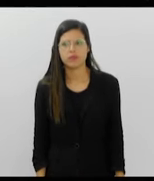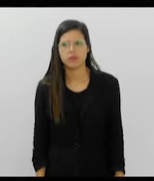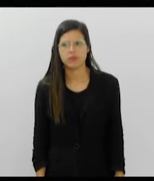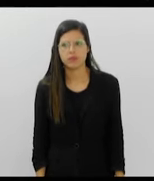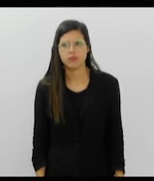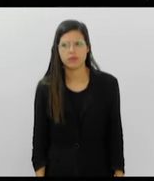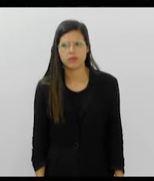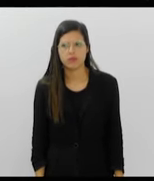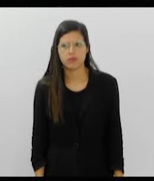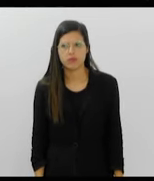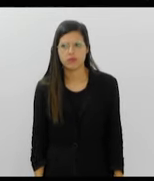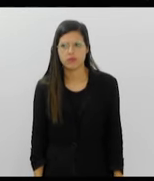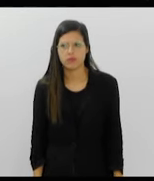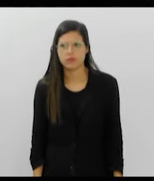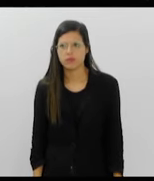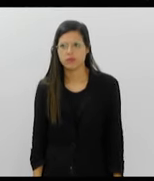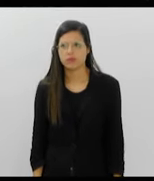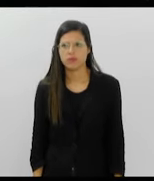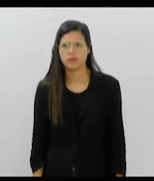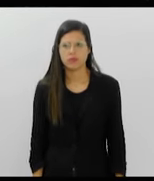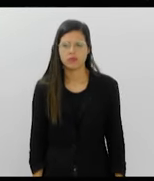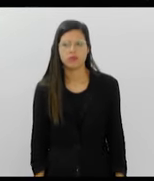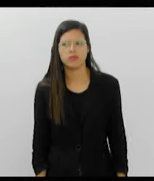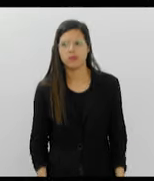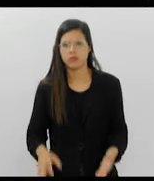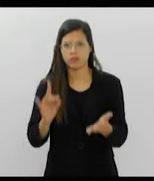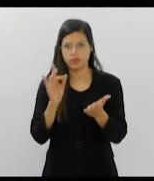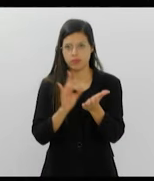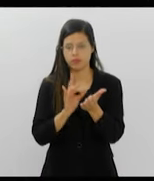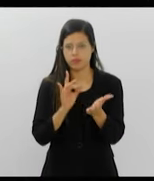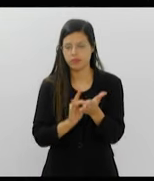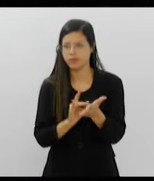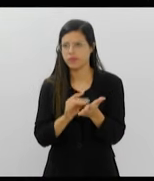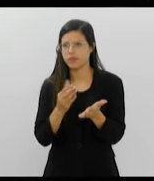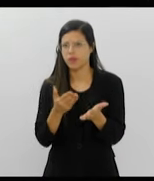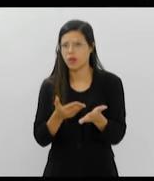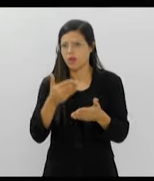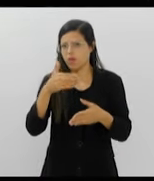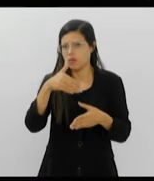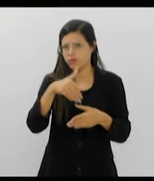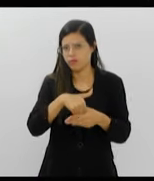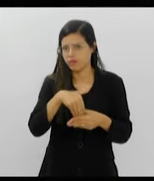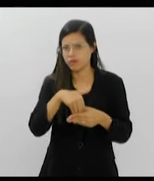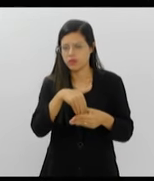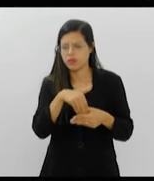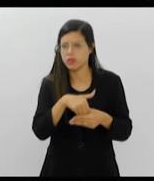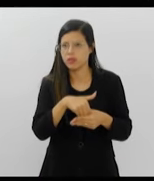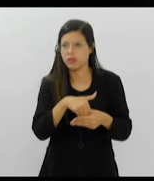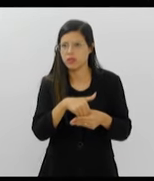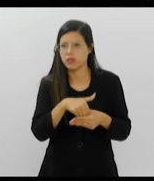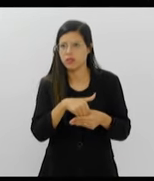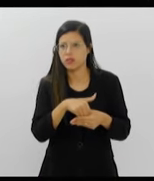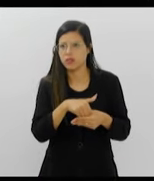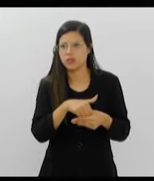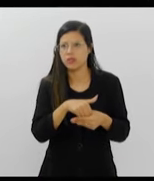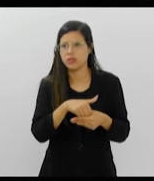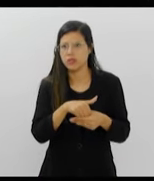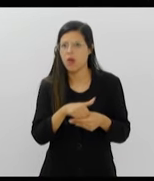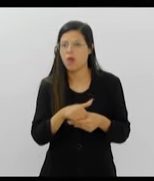E tanto estas premissas são verdadeiras que a votação foi esmagadora,